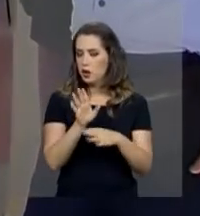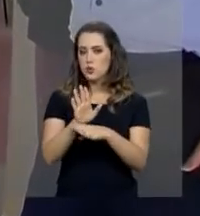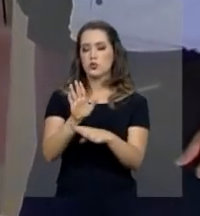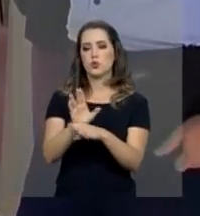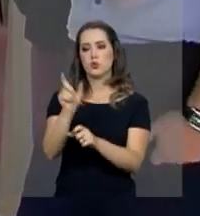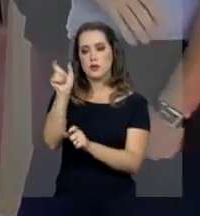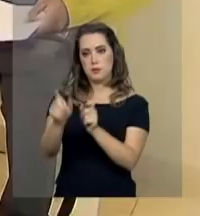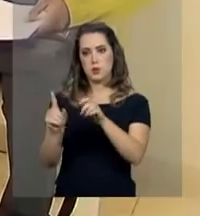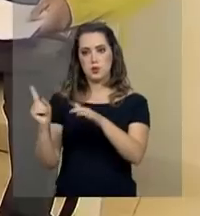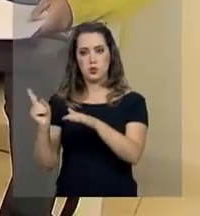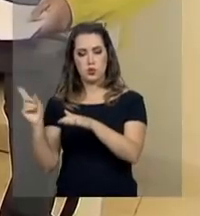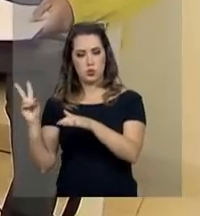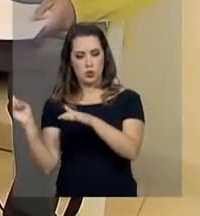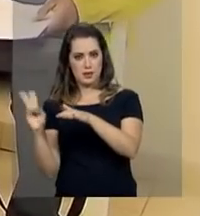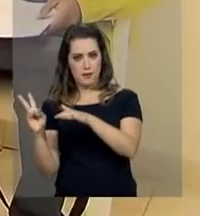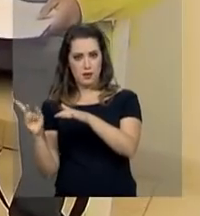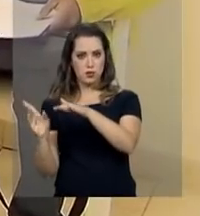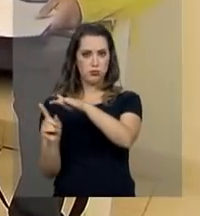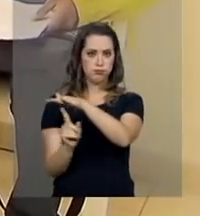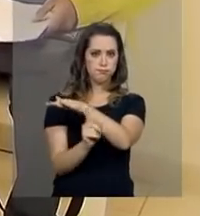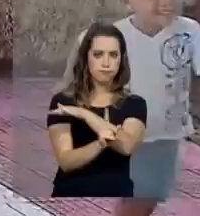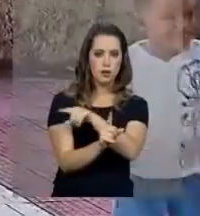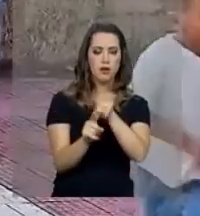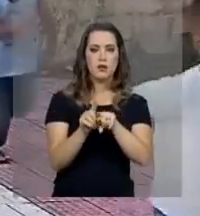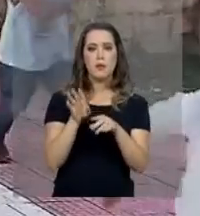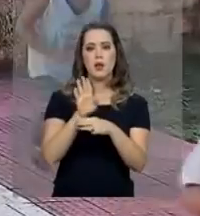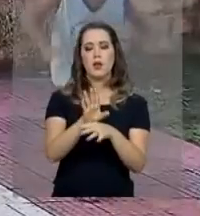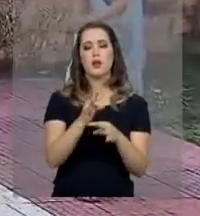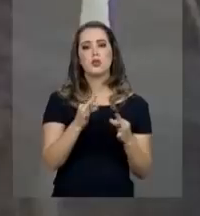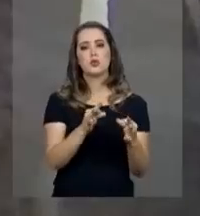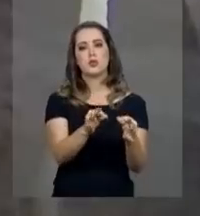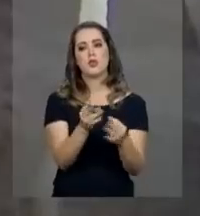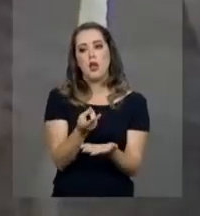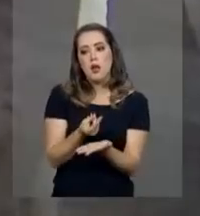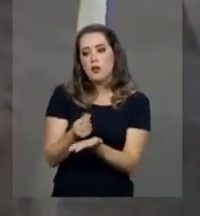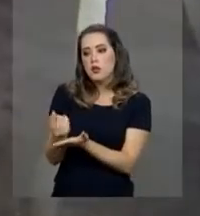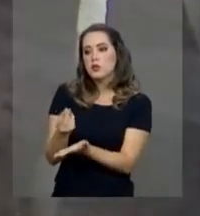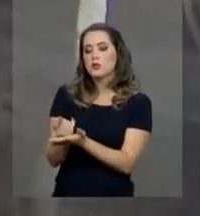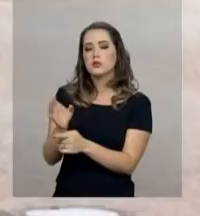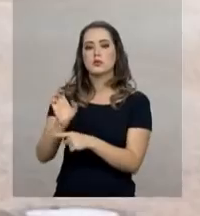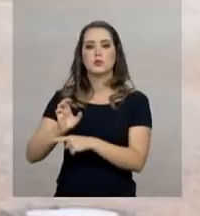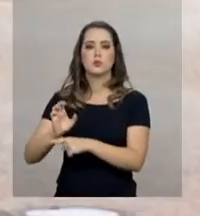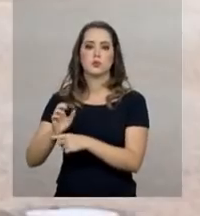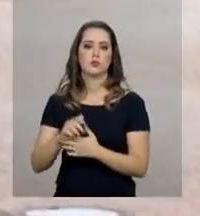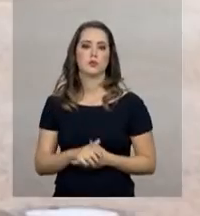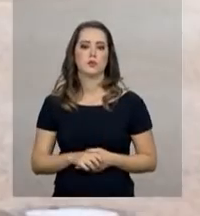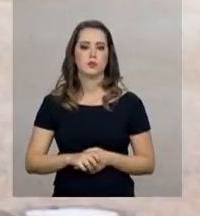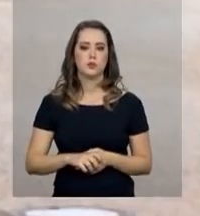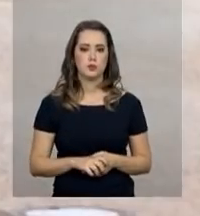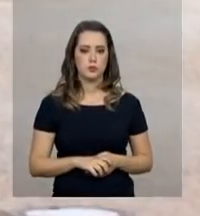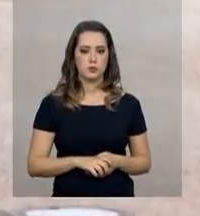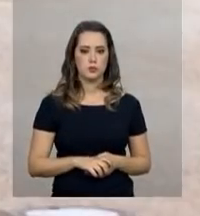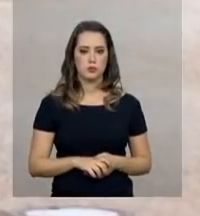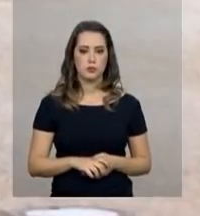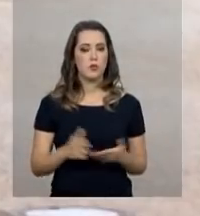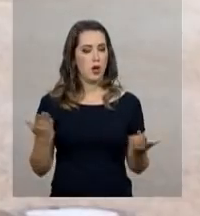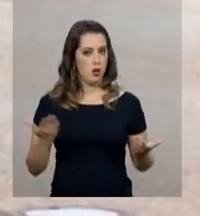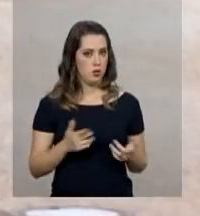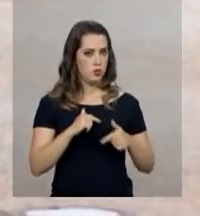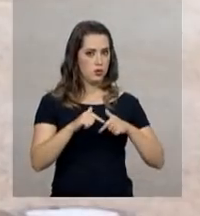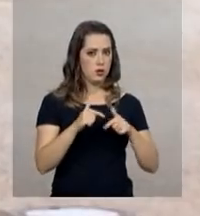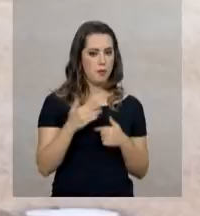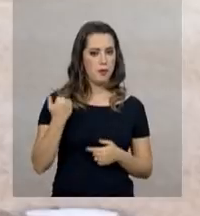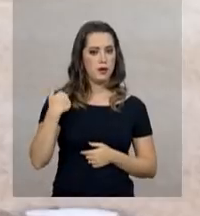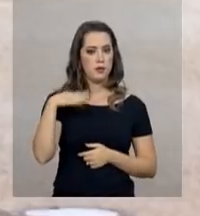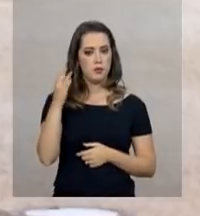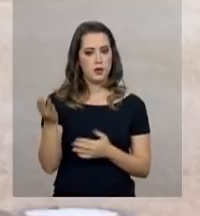aos venezuelanos, o governo também dá apoio técnico e financeiro aos estados. Entre as medidas mais recentes tomadas